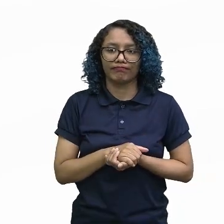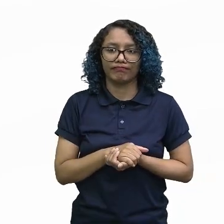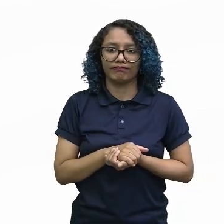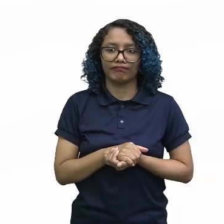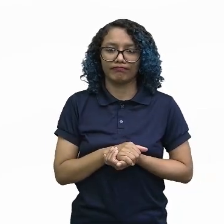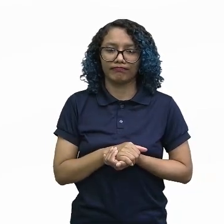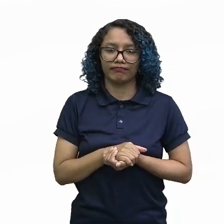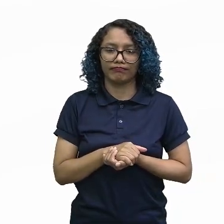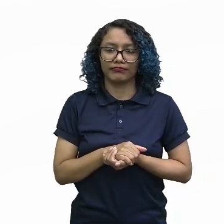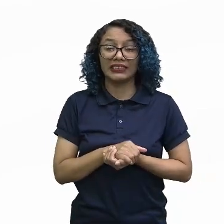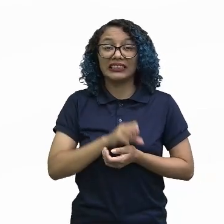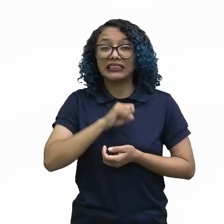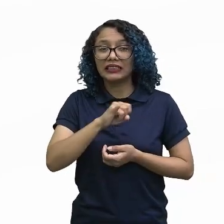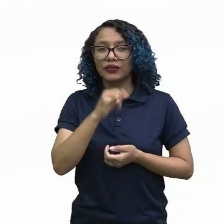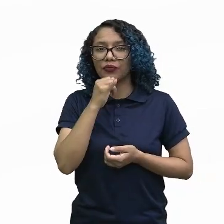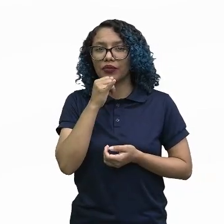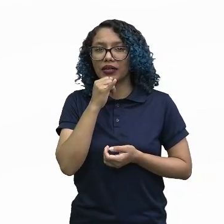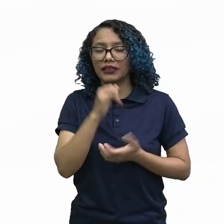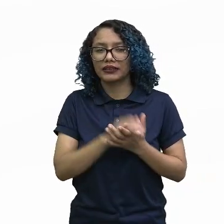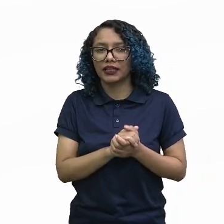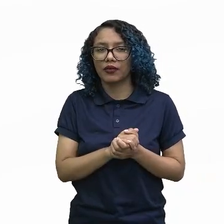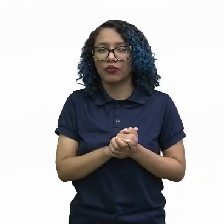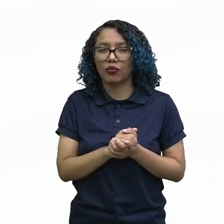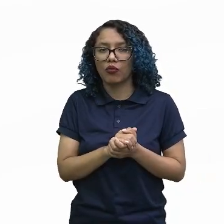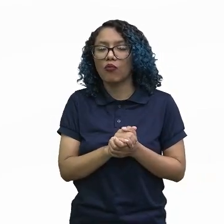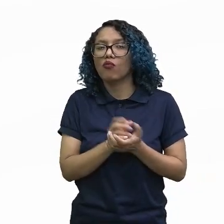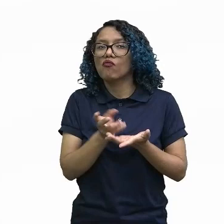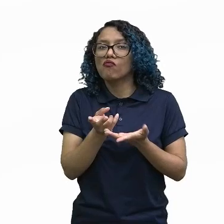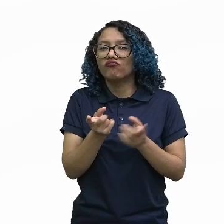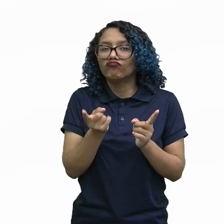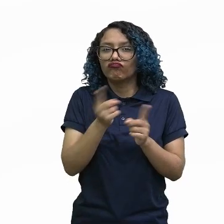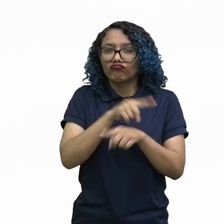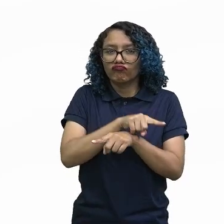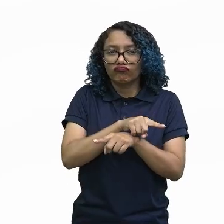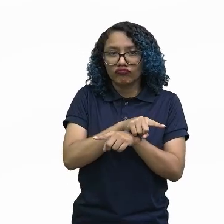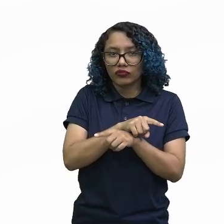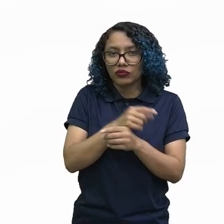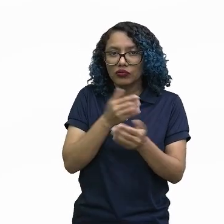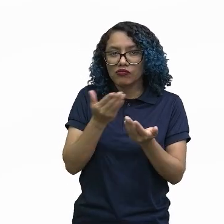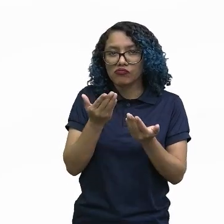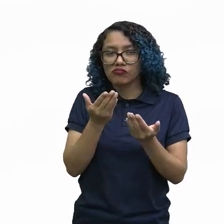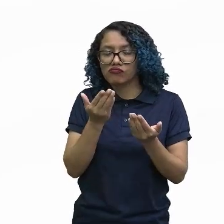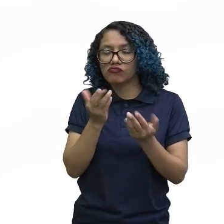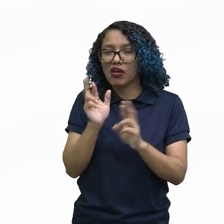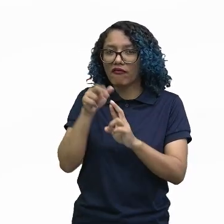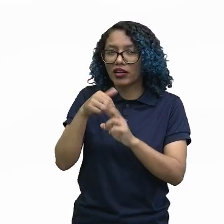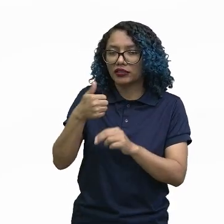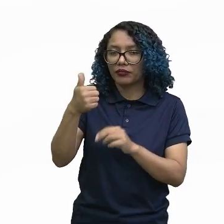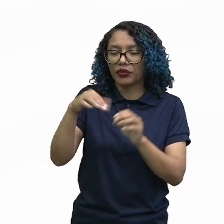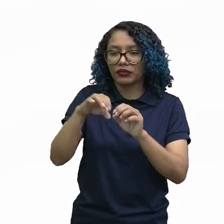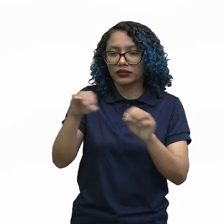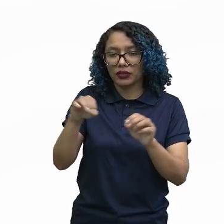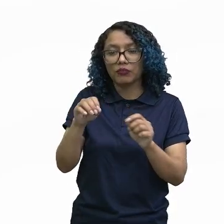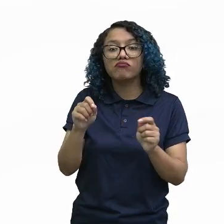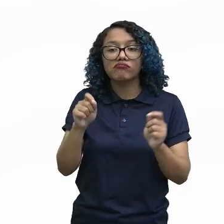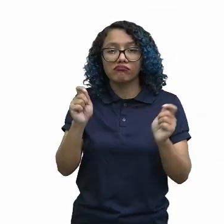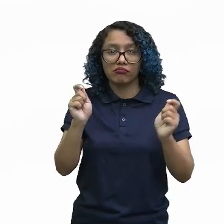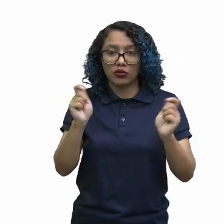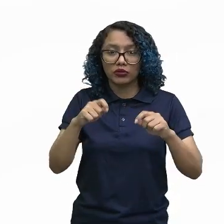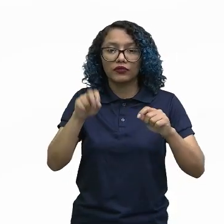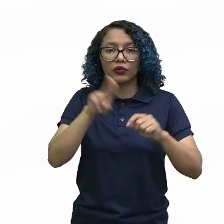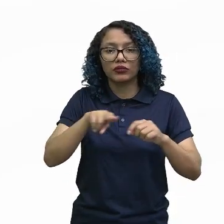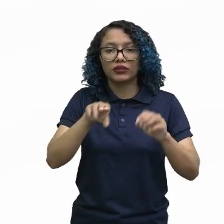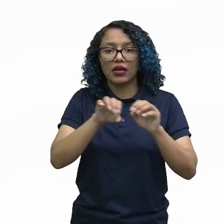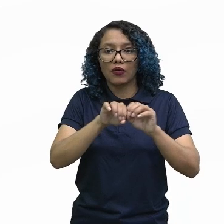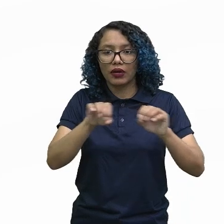que você quer negar em relação à oração principal, nós vamos estar utilizando uma oração coordenada adversativa por